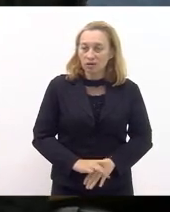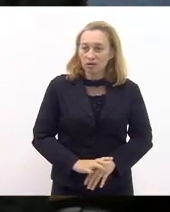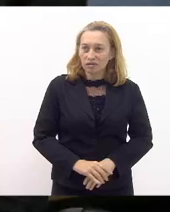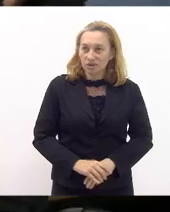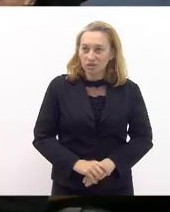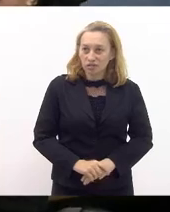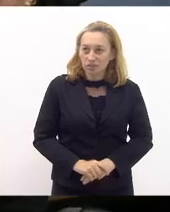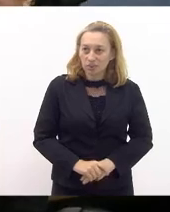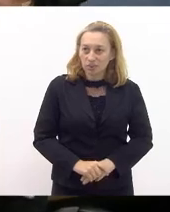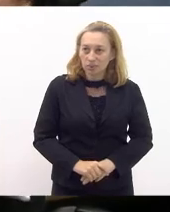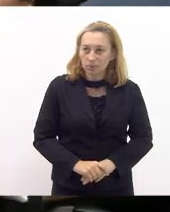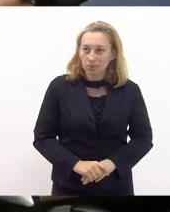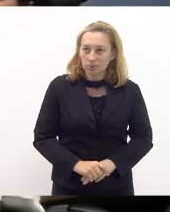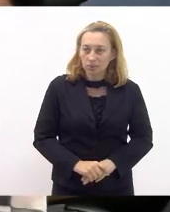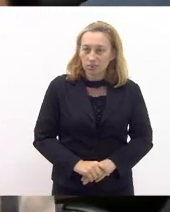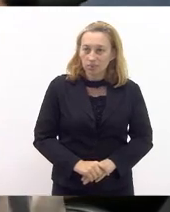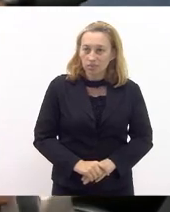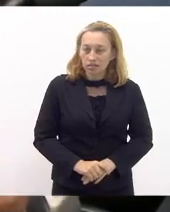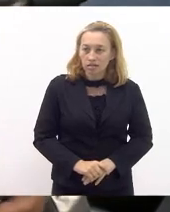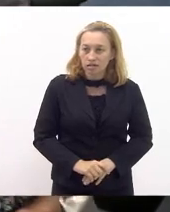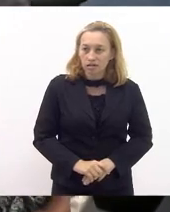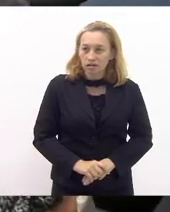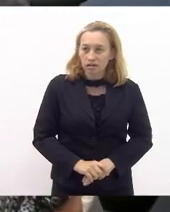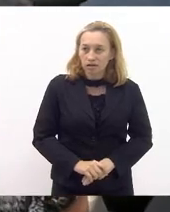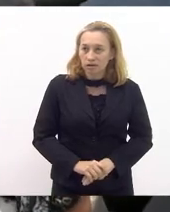Pô, vamos embora. Tudo.